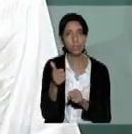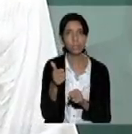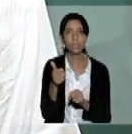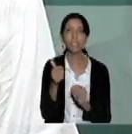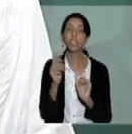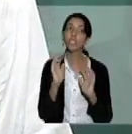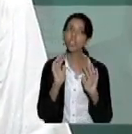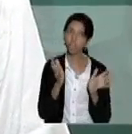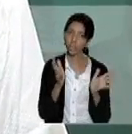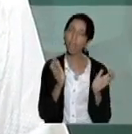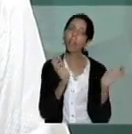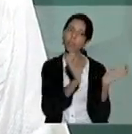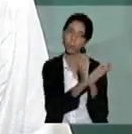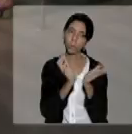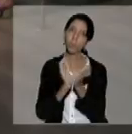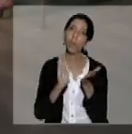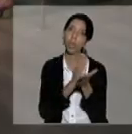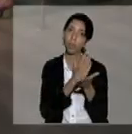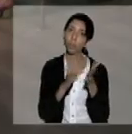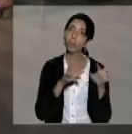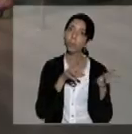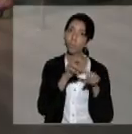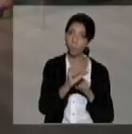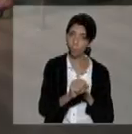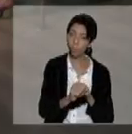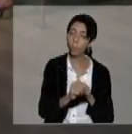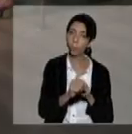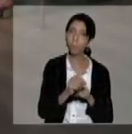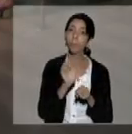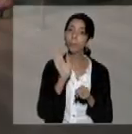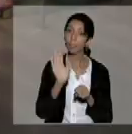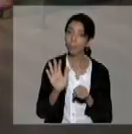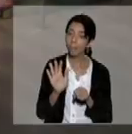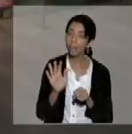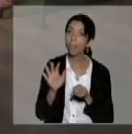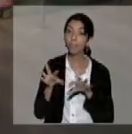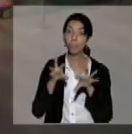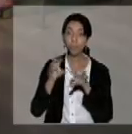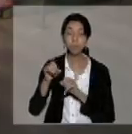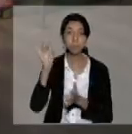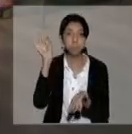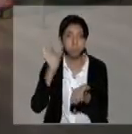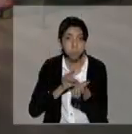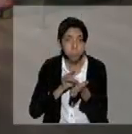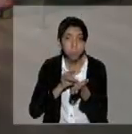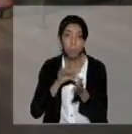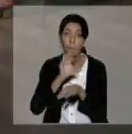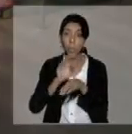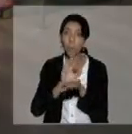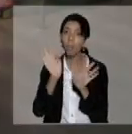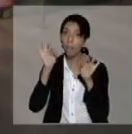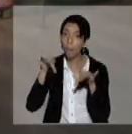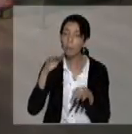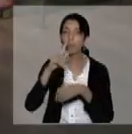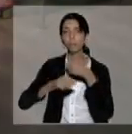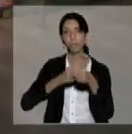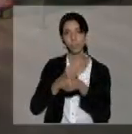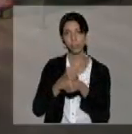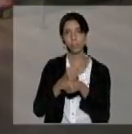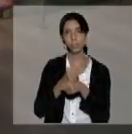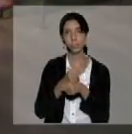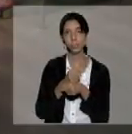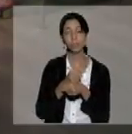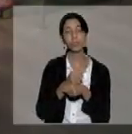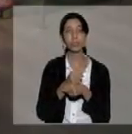tem turmas formadas. Isso, mas eles vão, então, turmas formadas, mas a formação mesmo, a conclusão do curso só vai se dar no próximo ano.